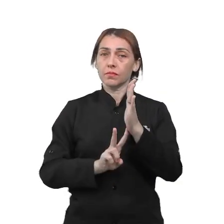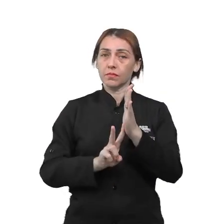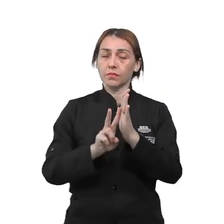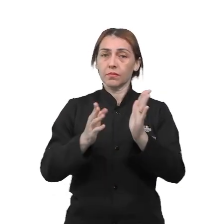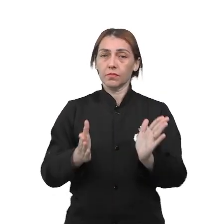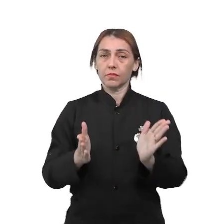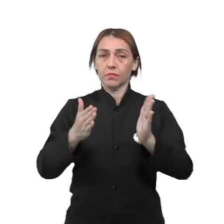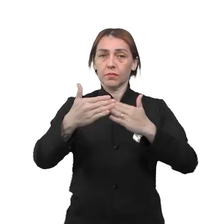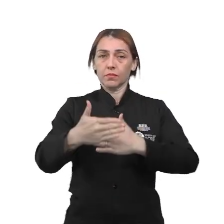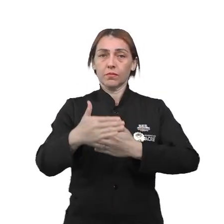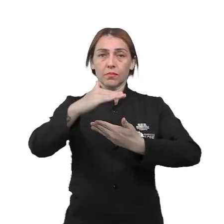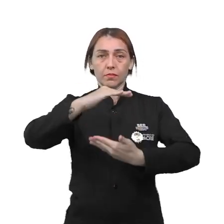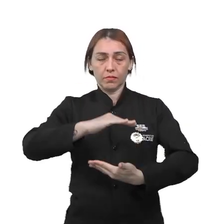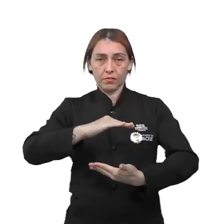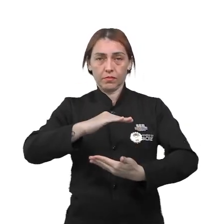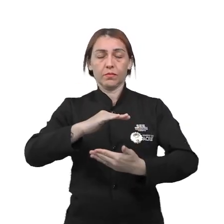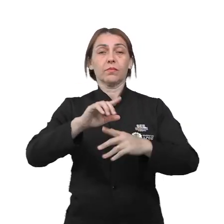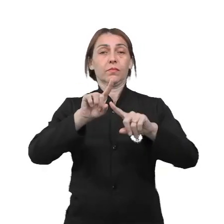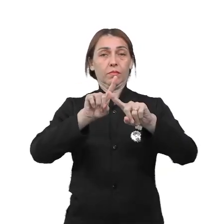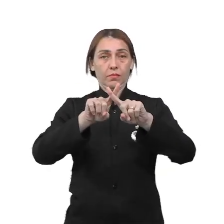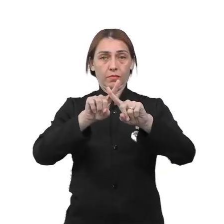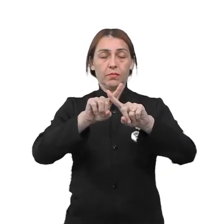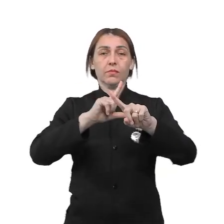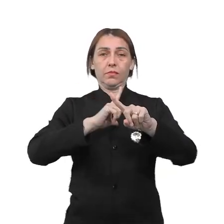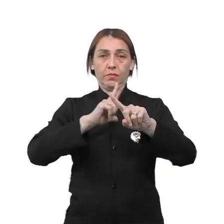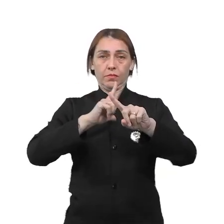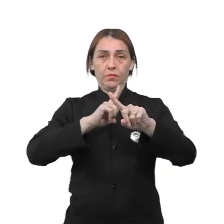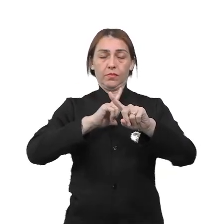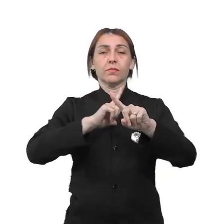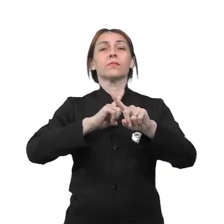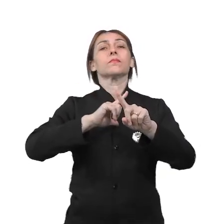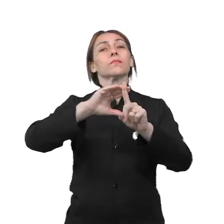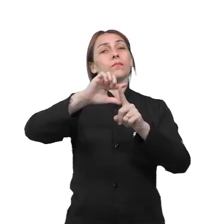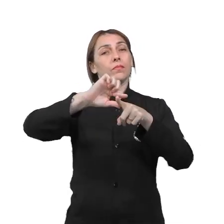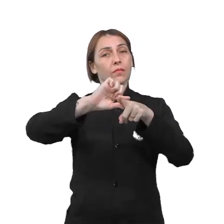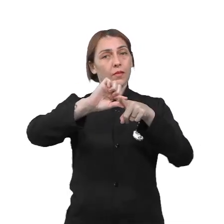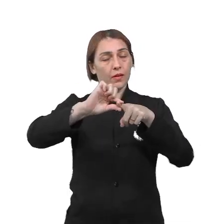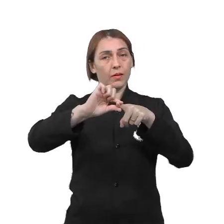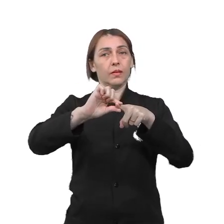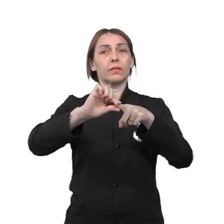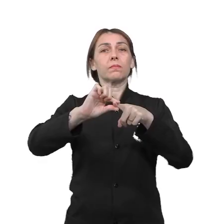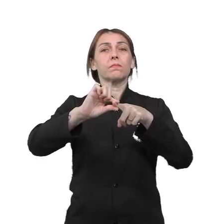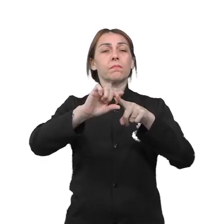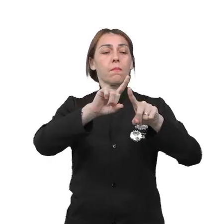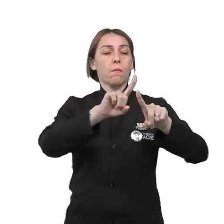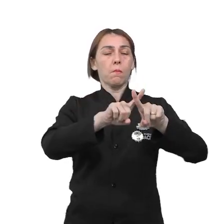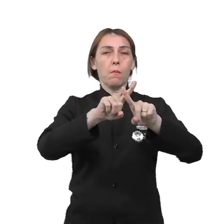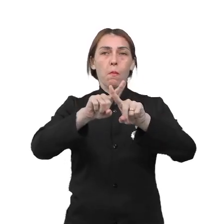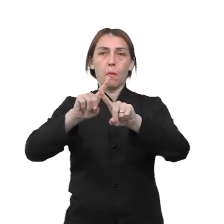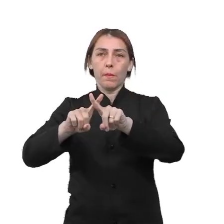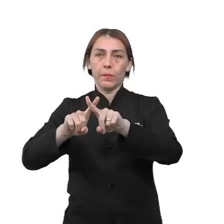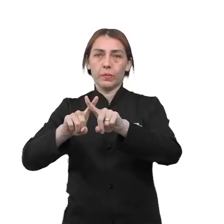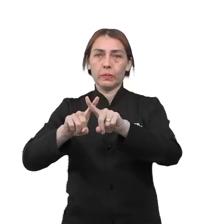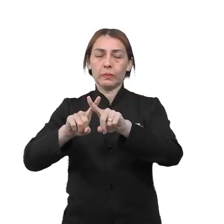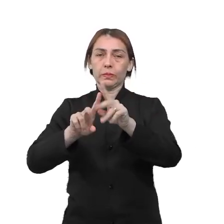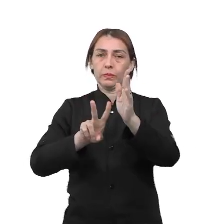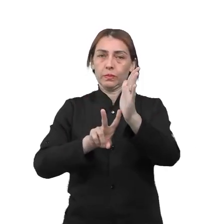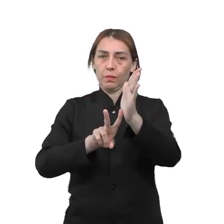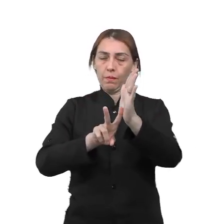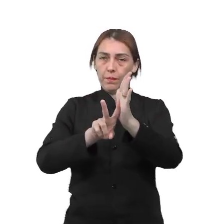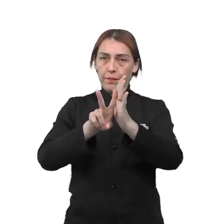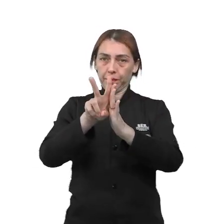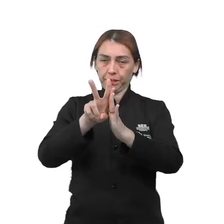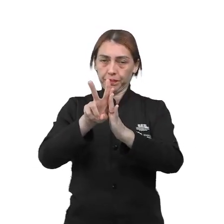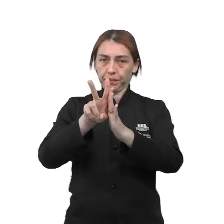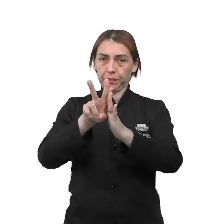cubo é obtido a partir da multiplicação entre as arestas, ou seja, elas se multiplicam entre si. Dá uma olhadinha aqui, ó. Ou seja, o volume nada mais é do